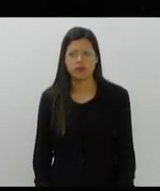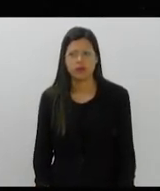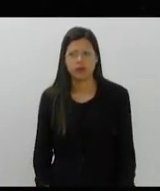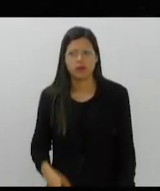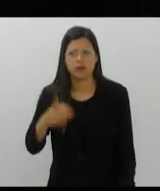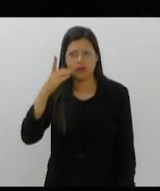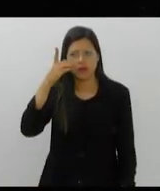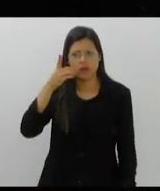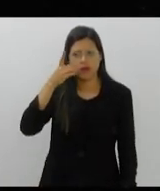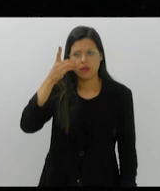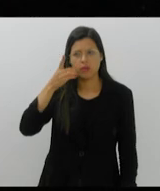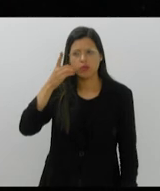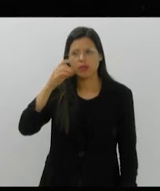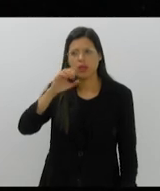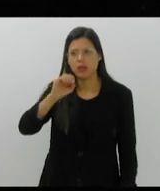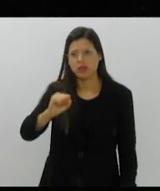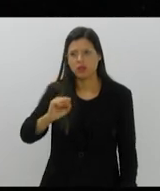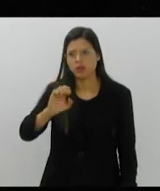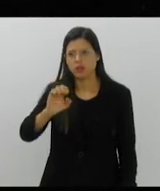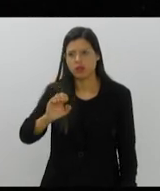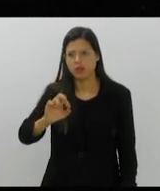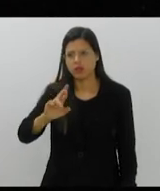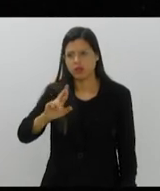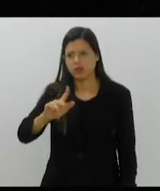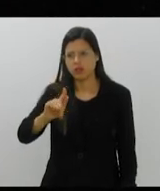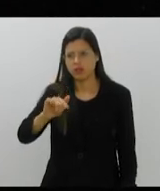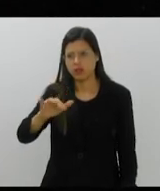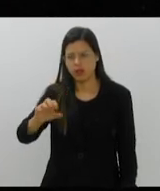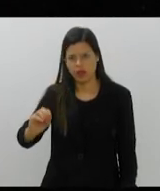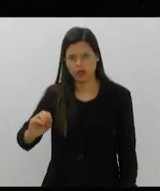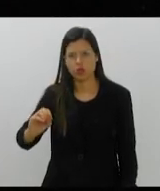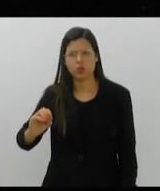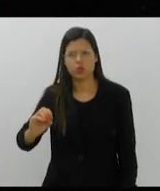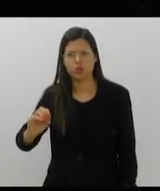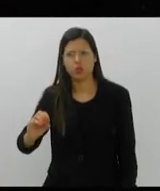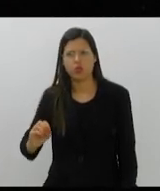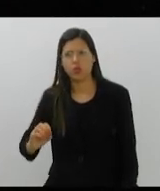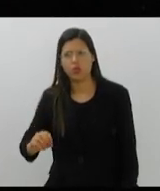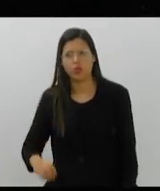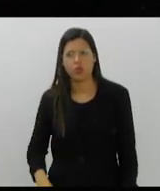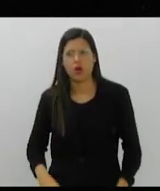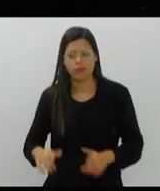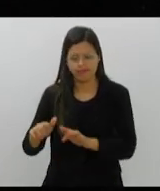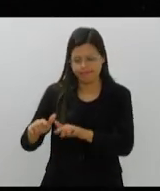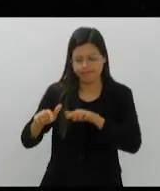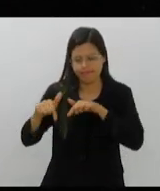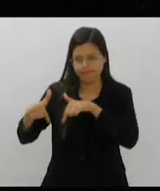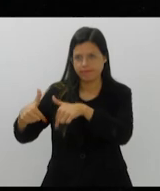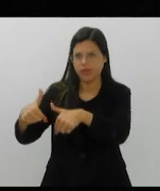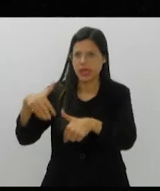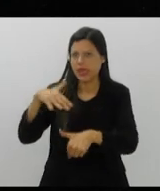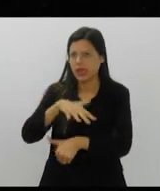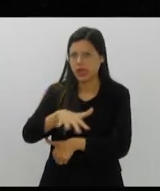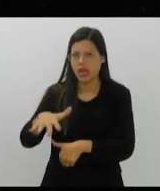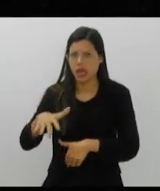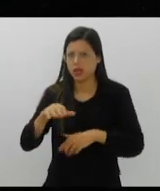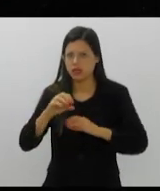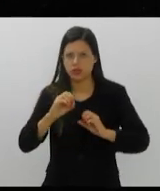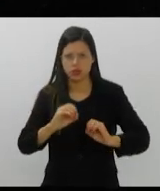Deputado Sérgio Fernandes, que atua fortemente na área da